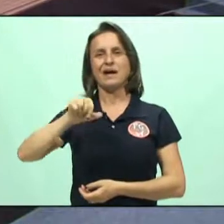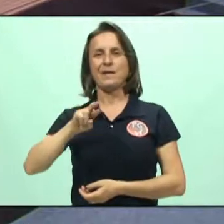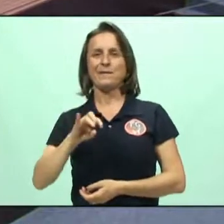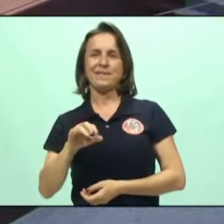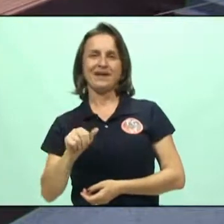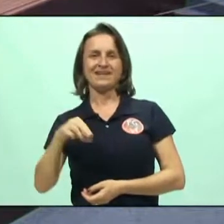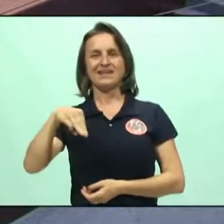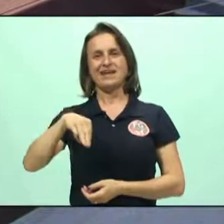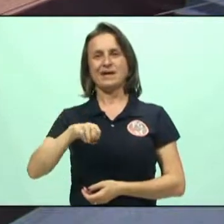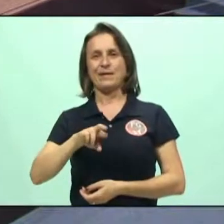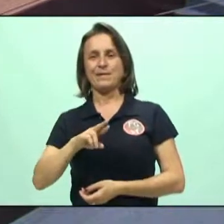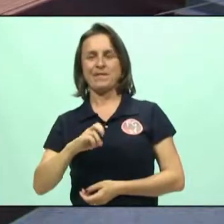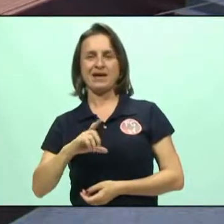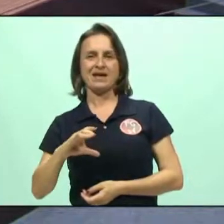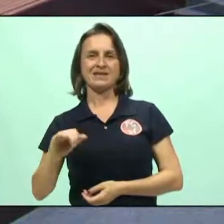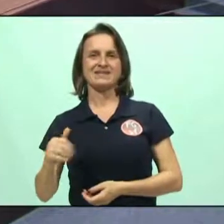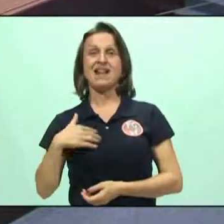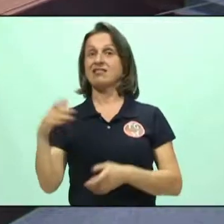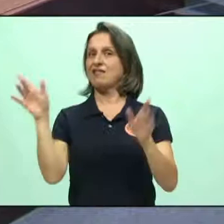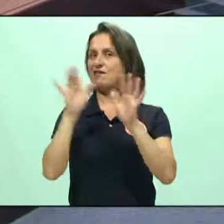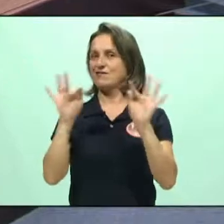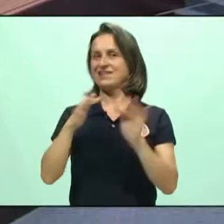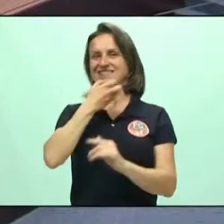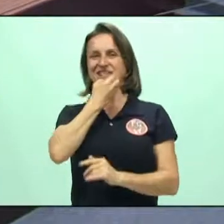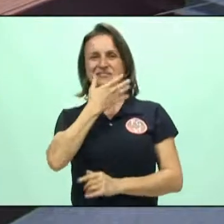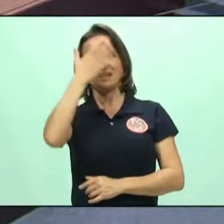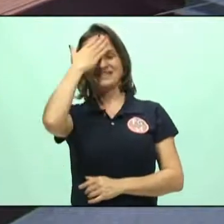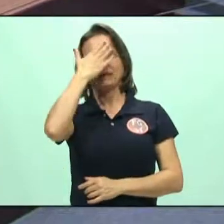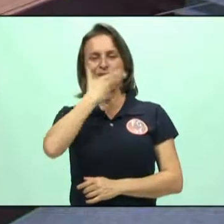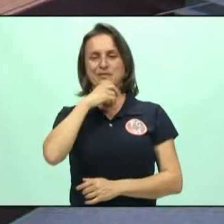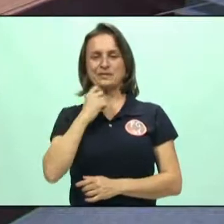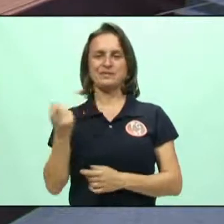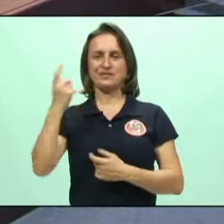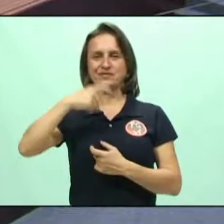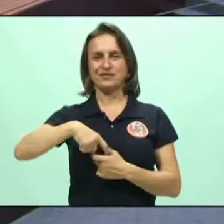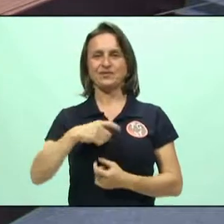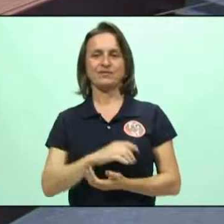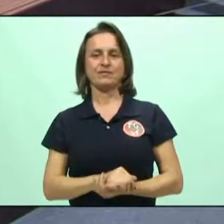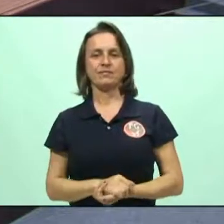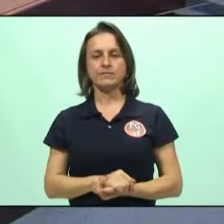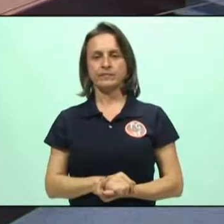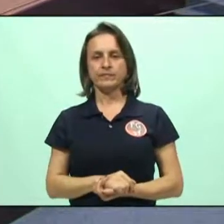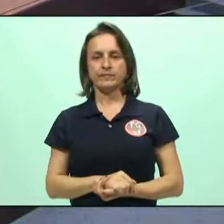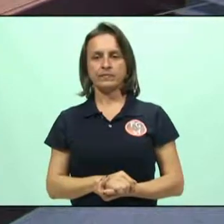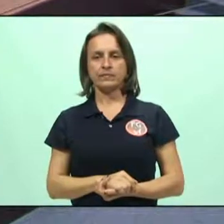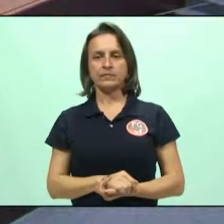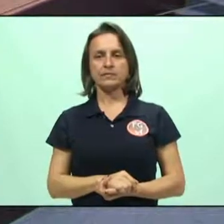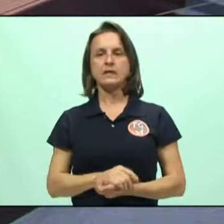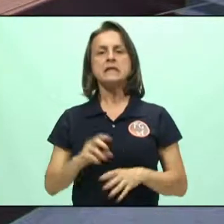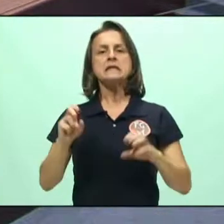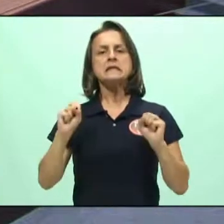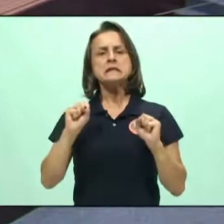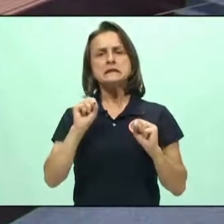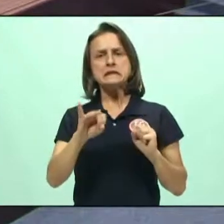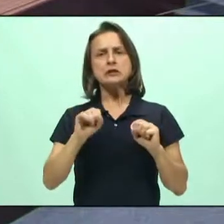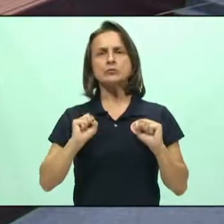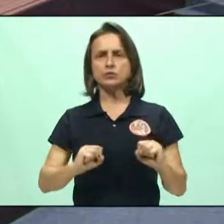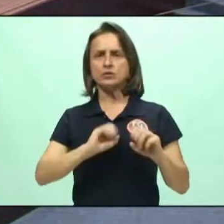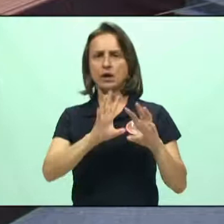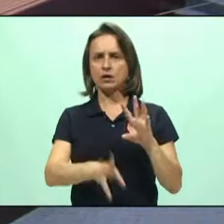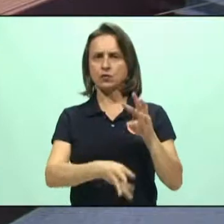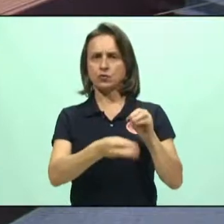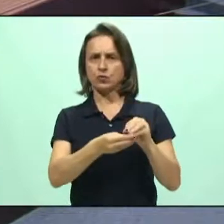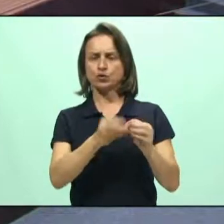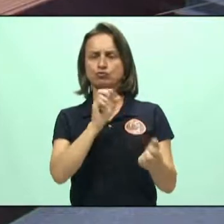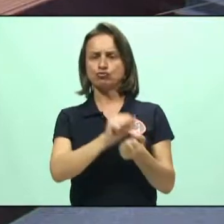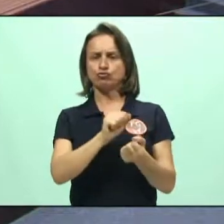feliz também Marceli saber que o pai dela está hoje aqui tem certeza disso Presidente se puder incluir nesta oração também até